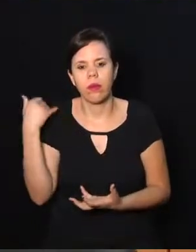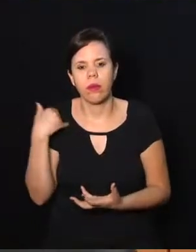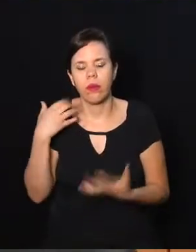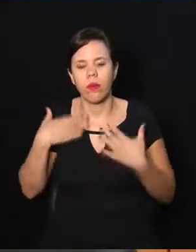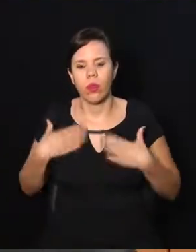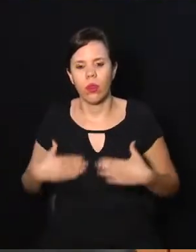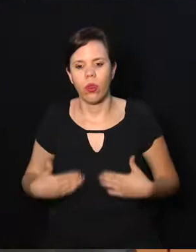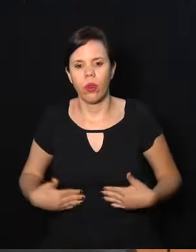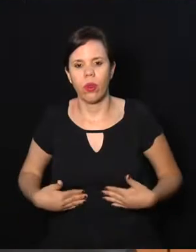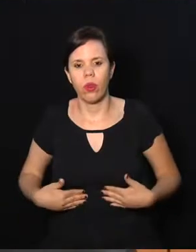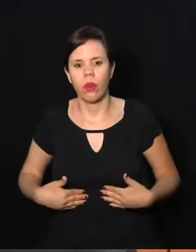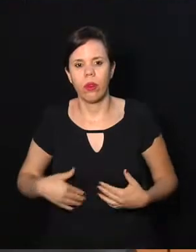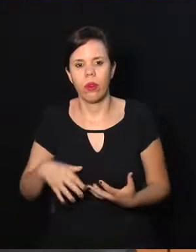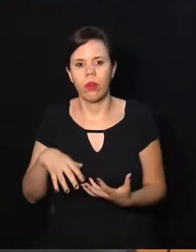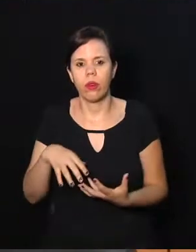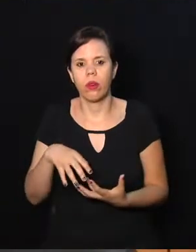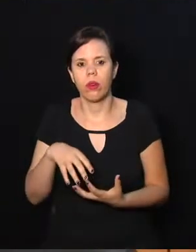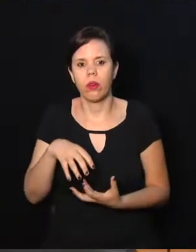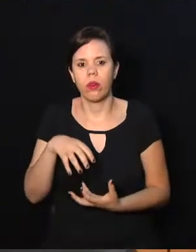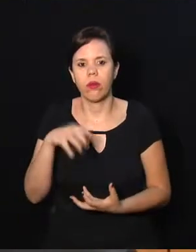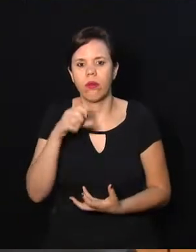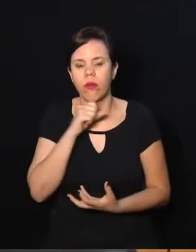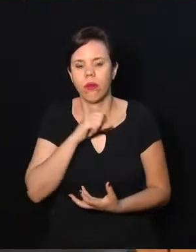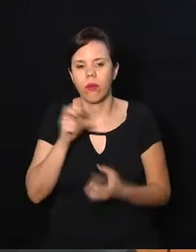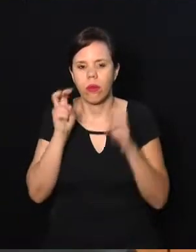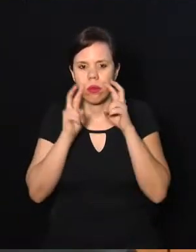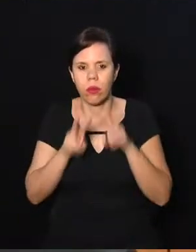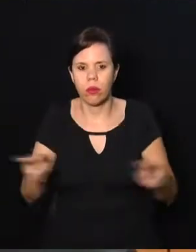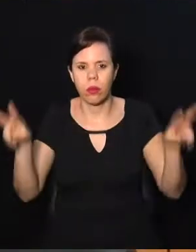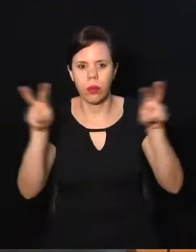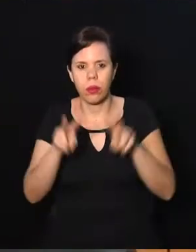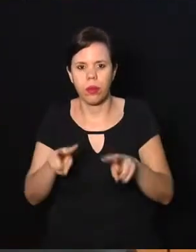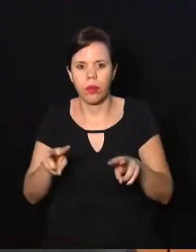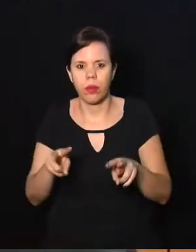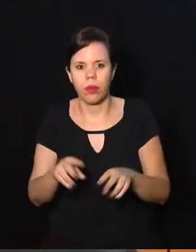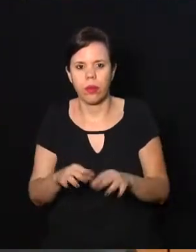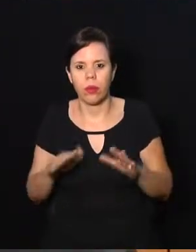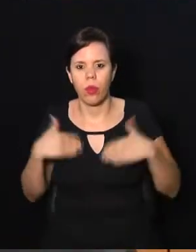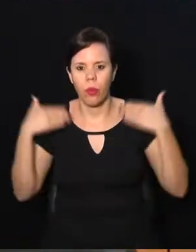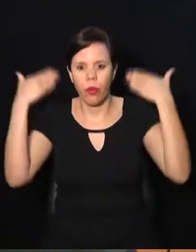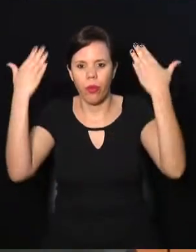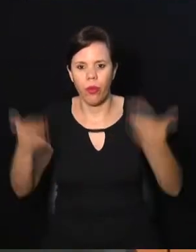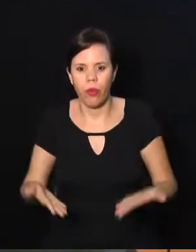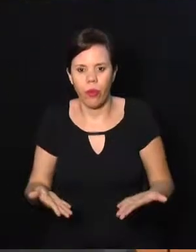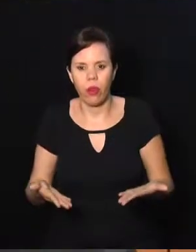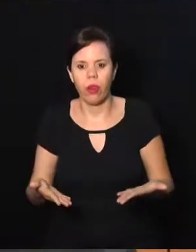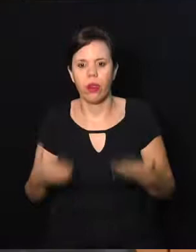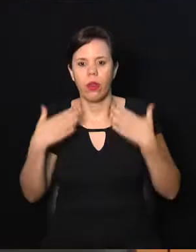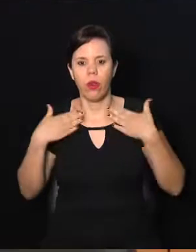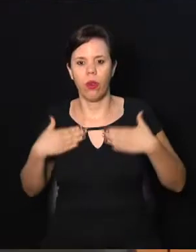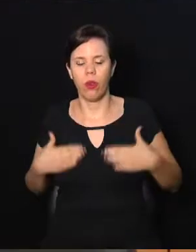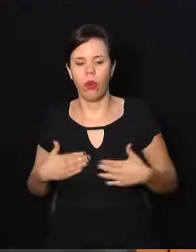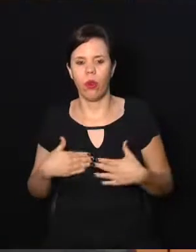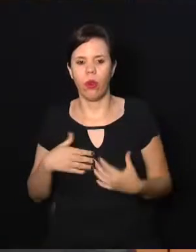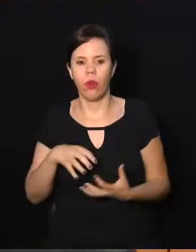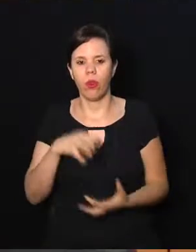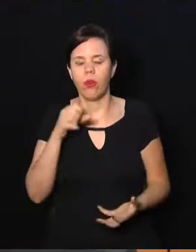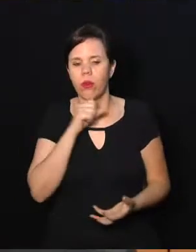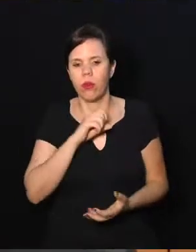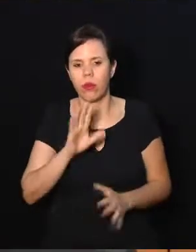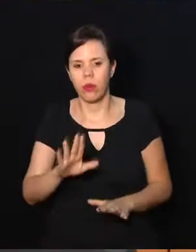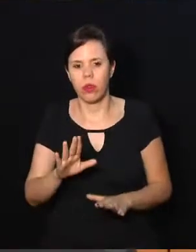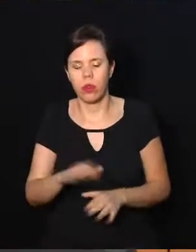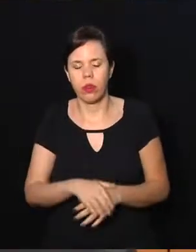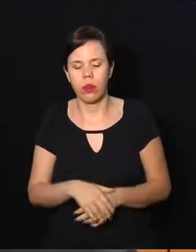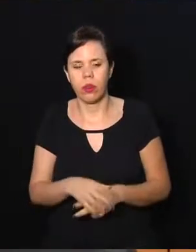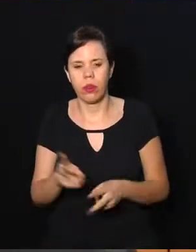que o corpo ele vai se degradando, isso é algo visível. Exteriormente o corpo se degradava, mas algo que me